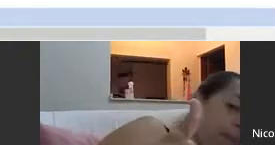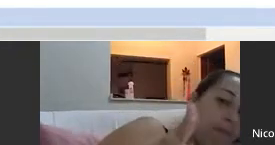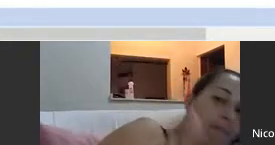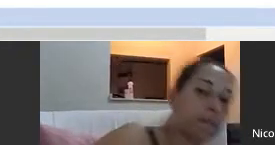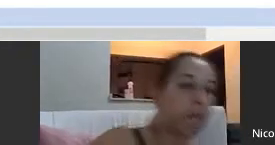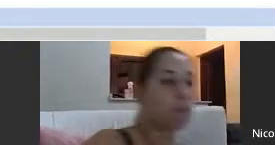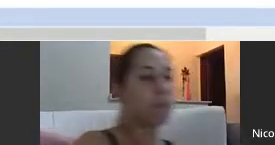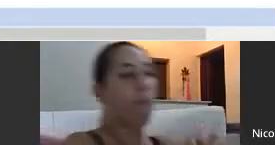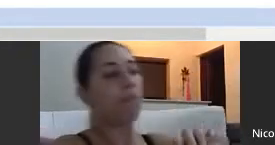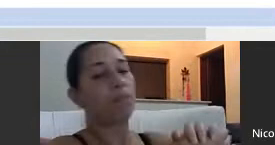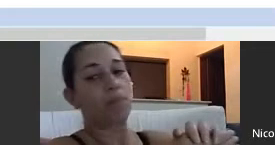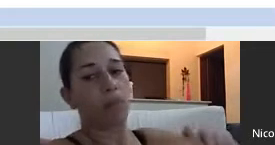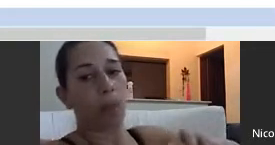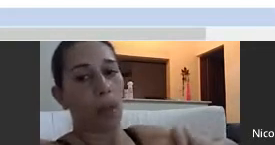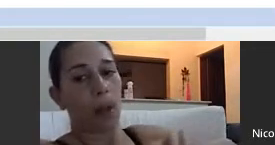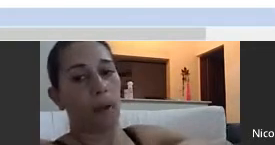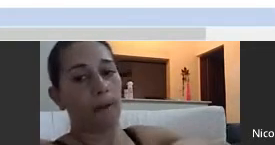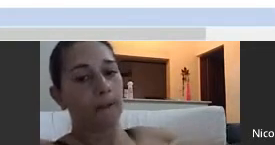Pode.